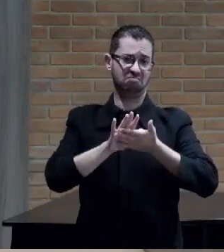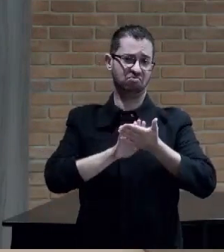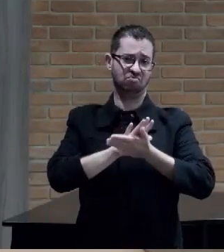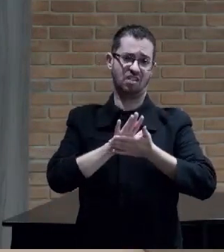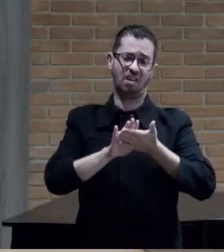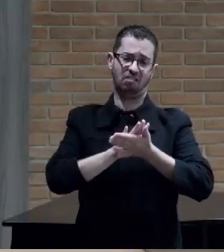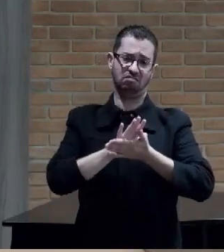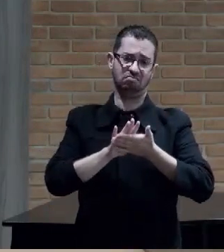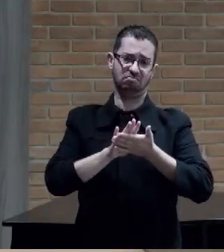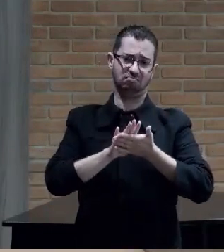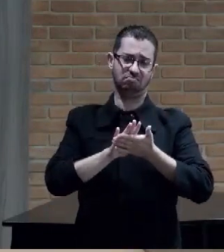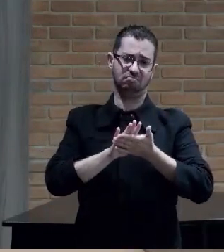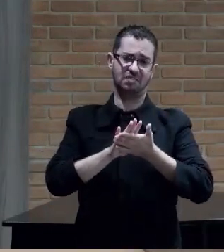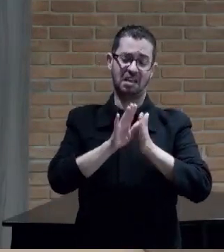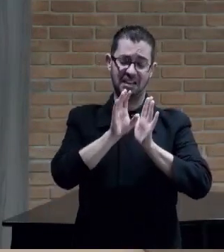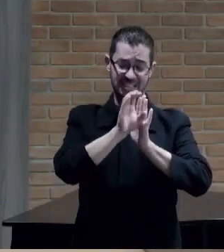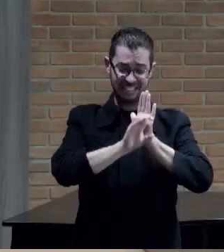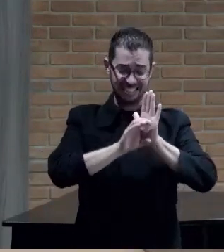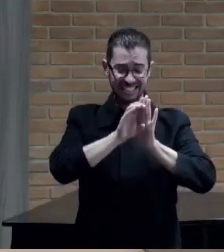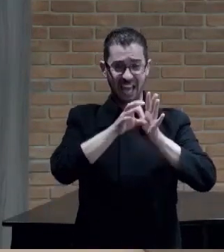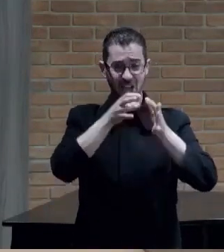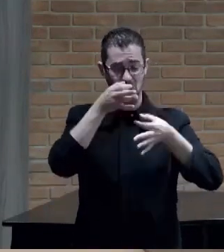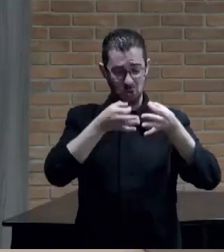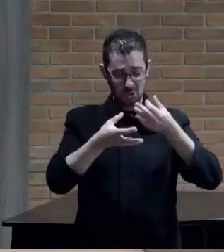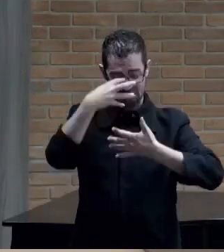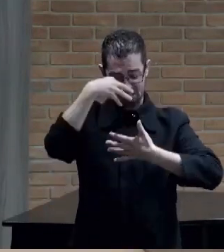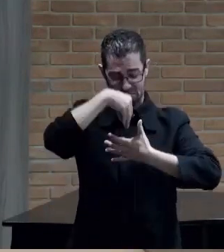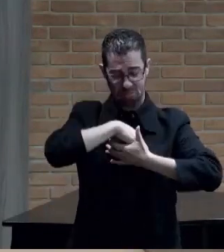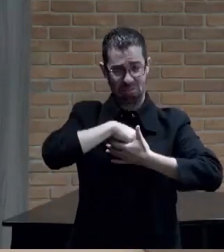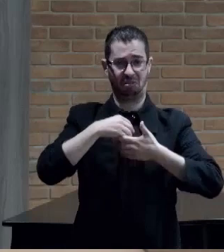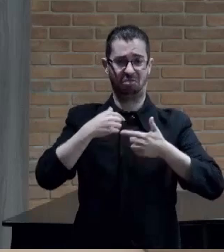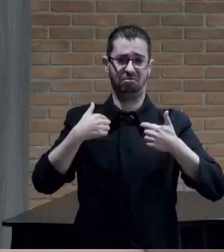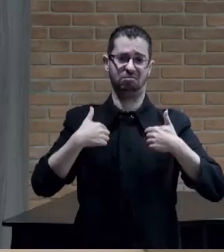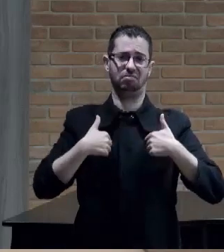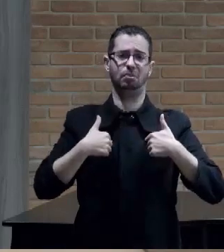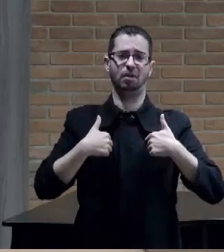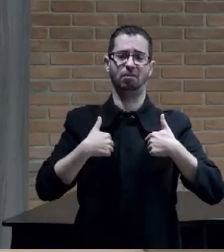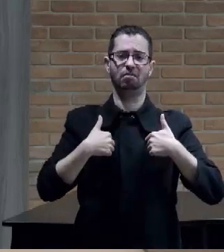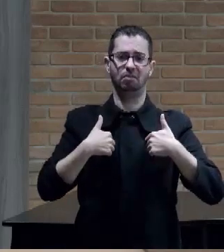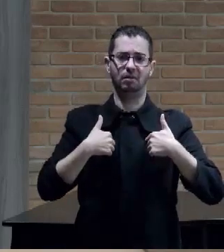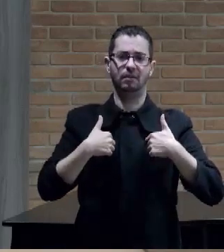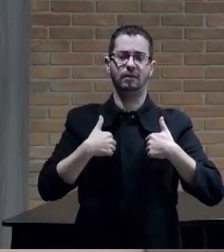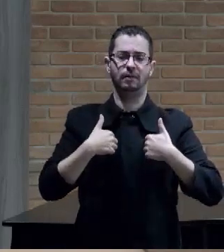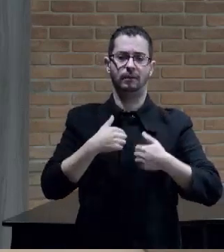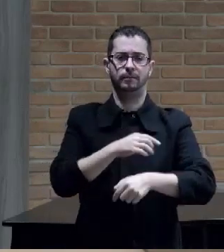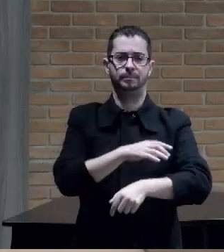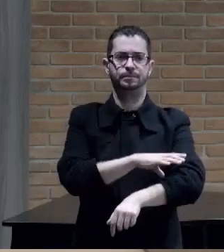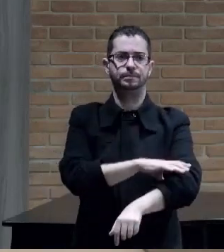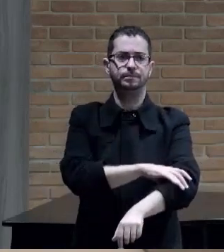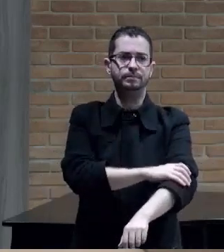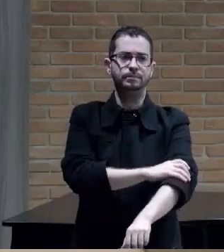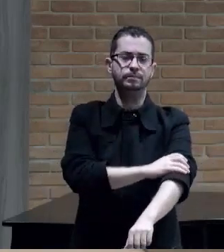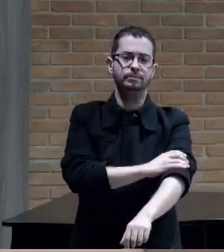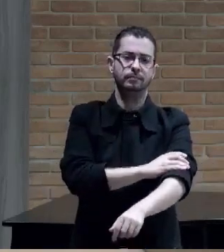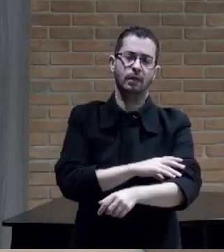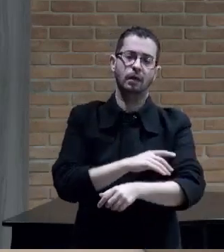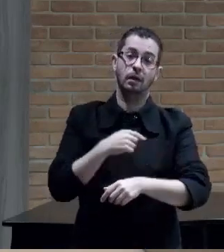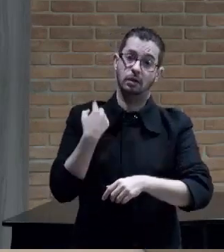Começa por aí. Entenda bem isso. Nós não temos justiça.